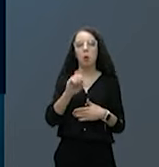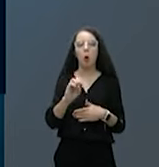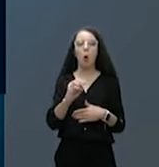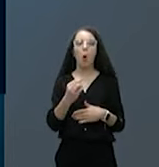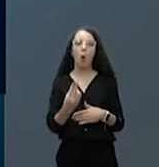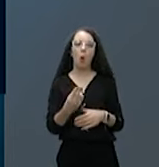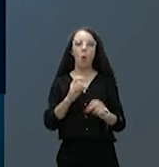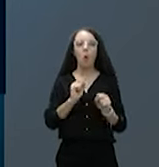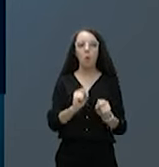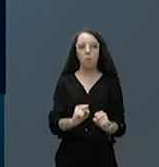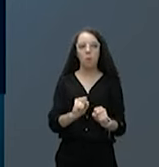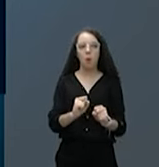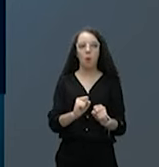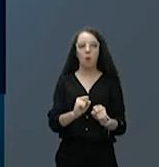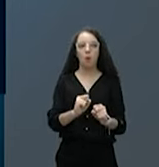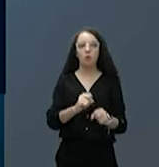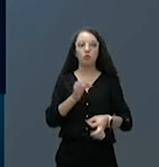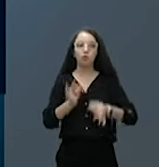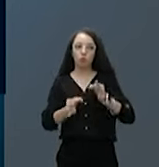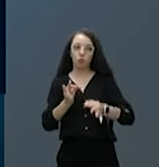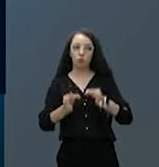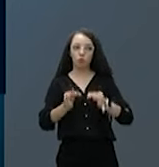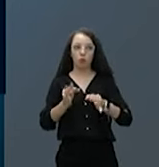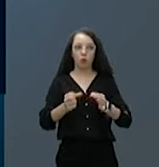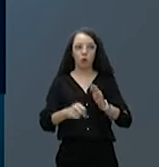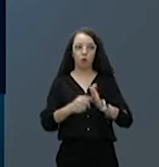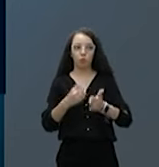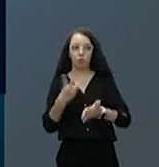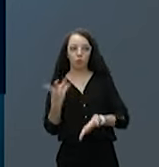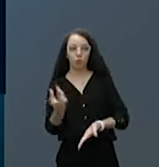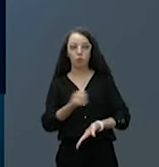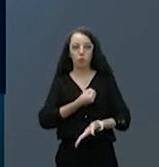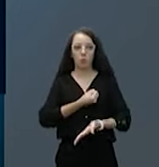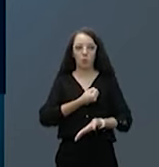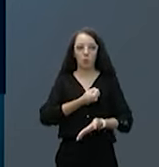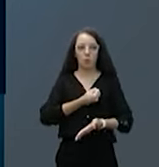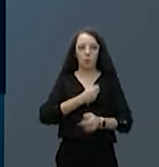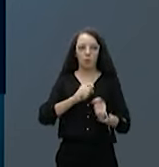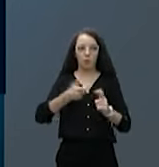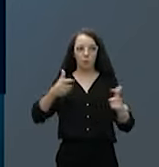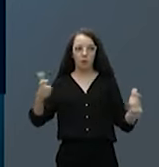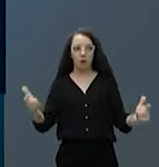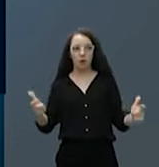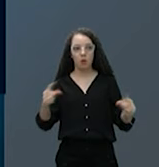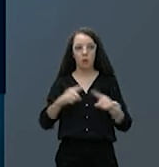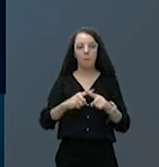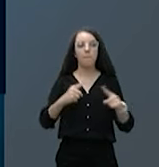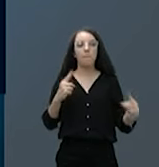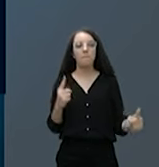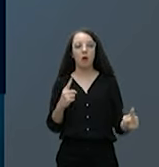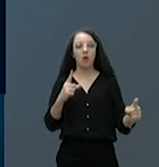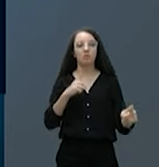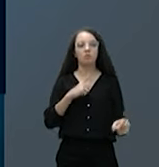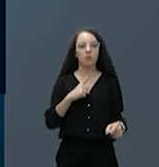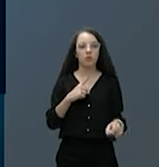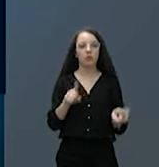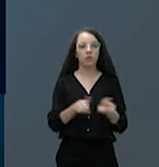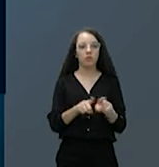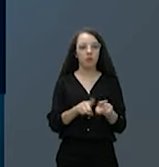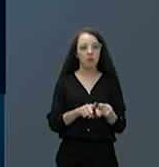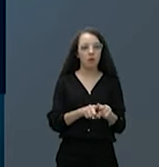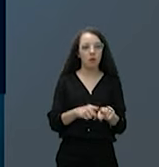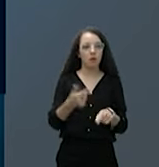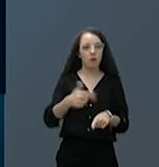de efeitos, mas nós temos, além dos recursos repetitivos, nós temos também as